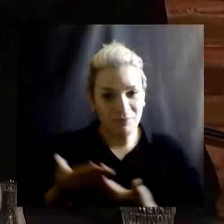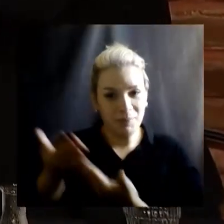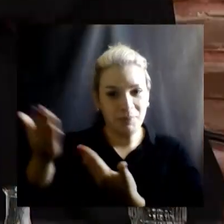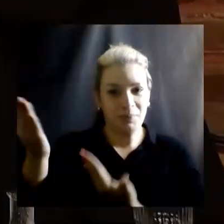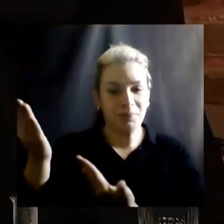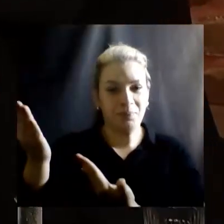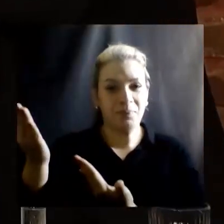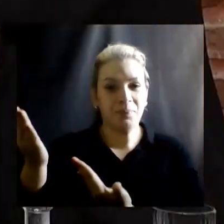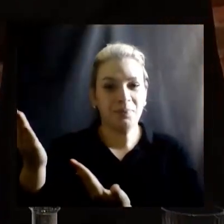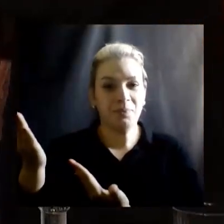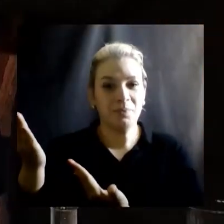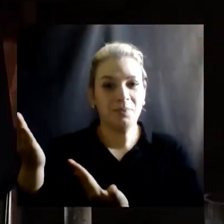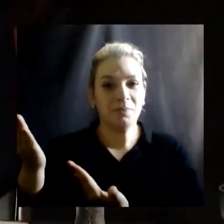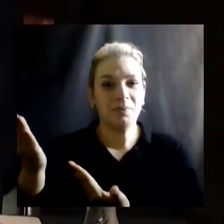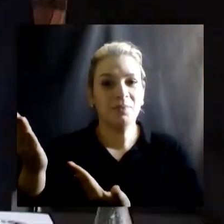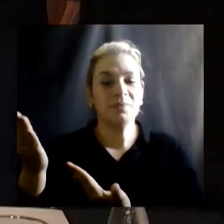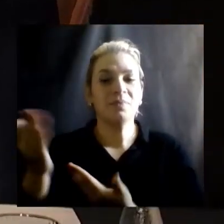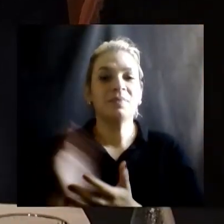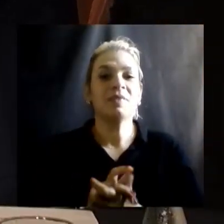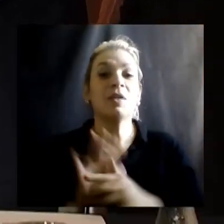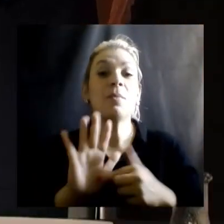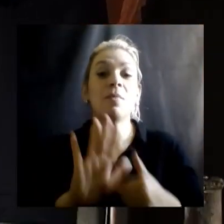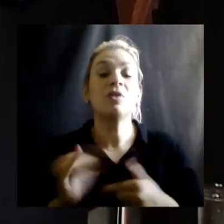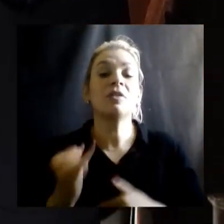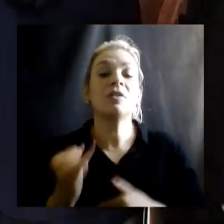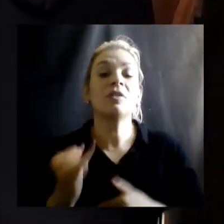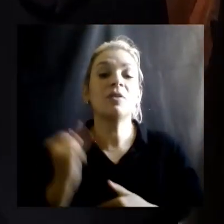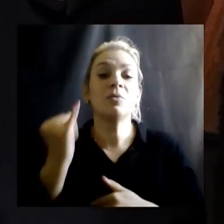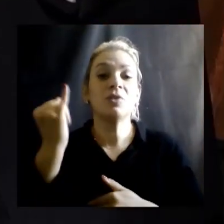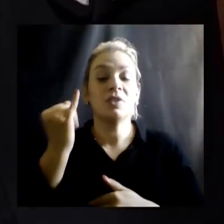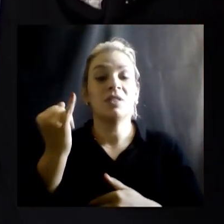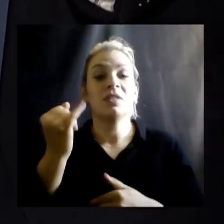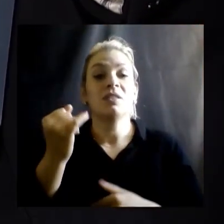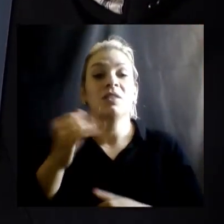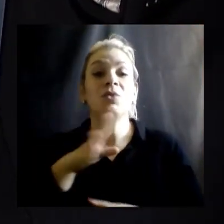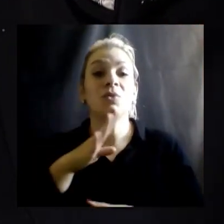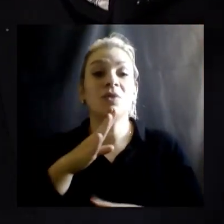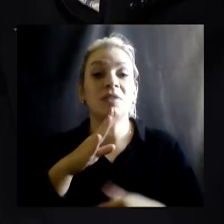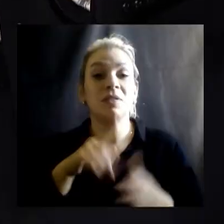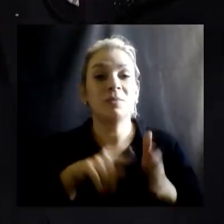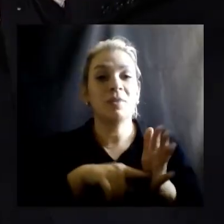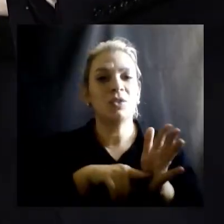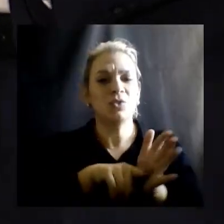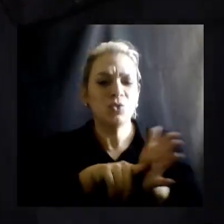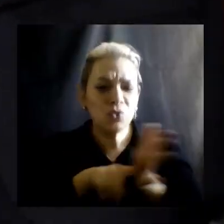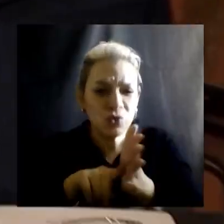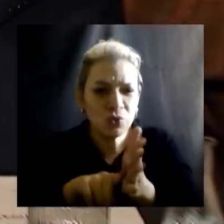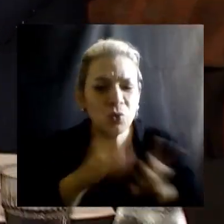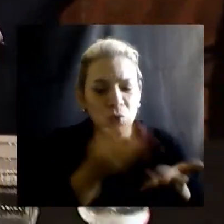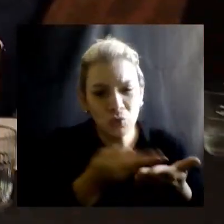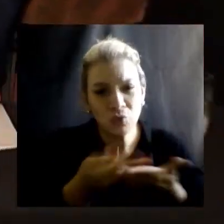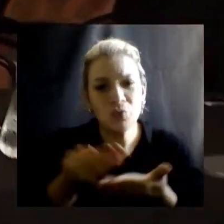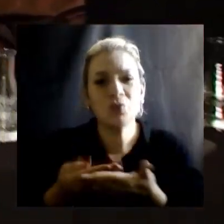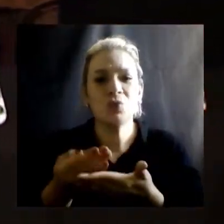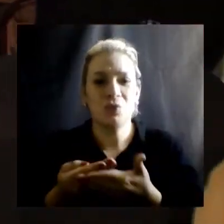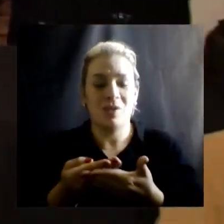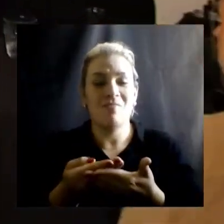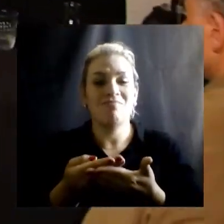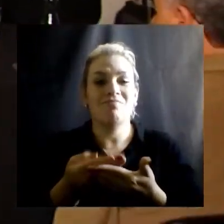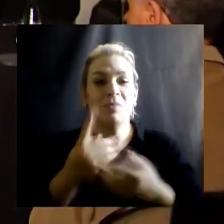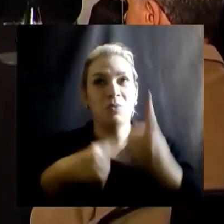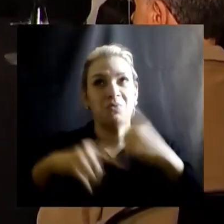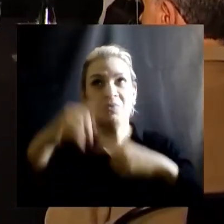a importância do conhecimento científico e da inovação para a evolução do café